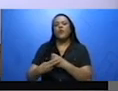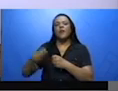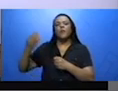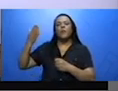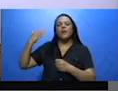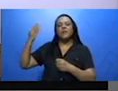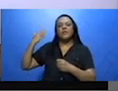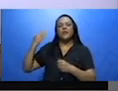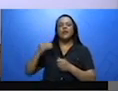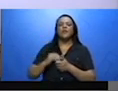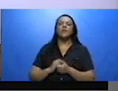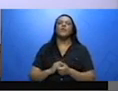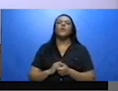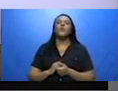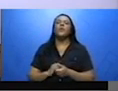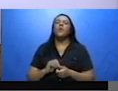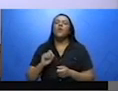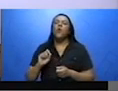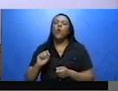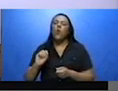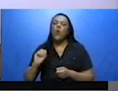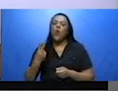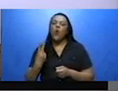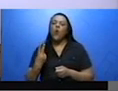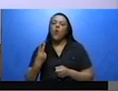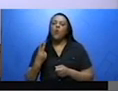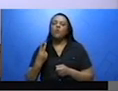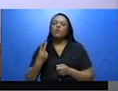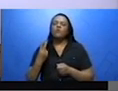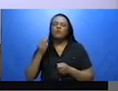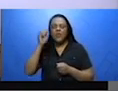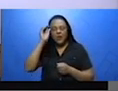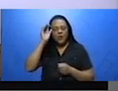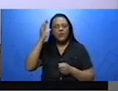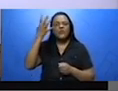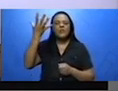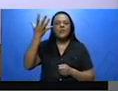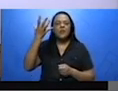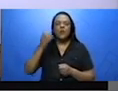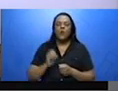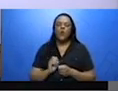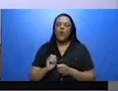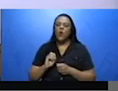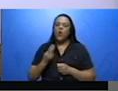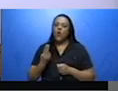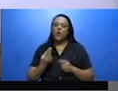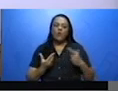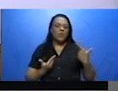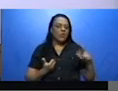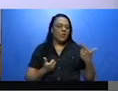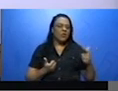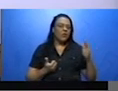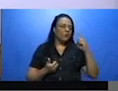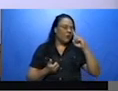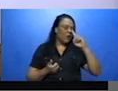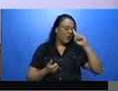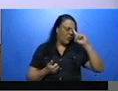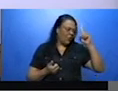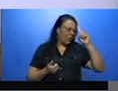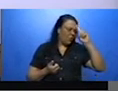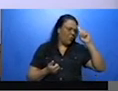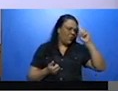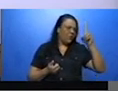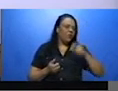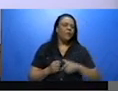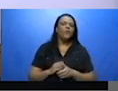algo real, algo concreto, algo certo, não gera dúvida, como o quê?